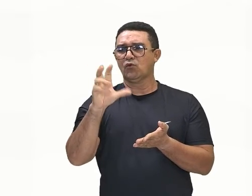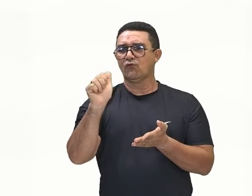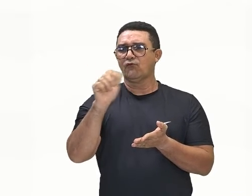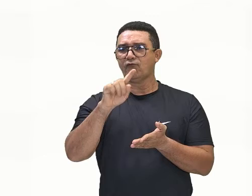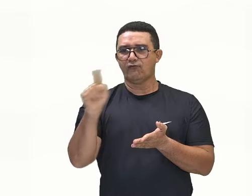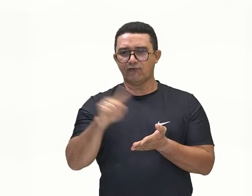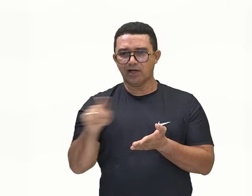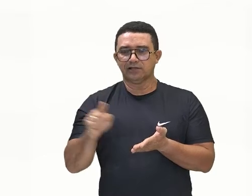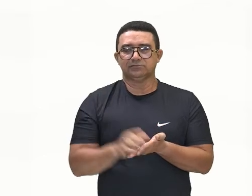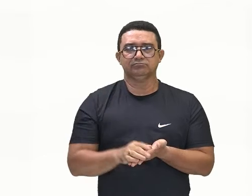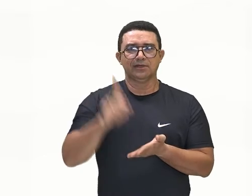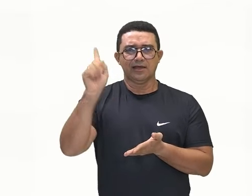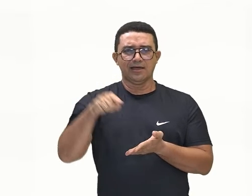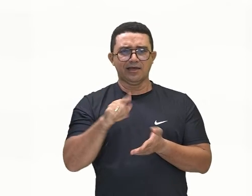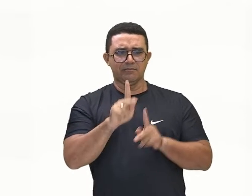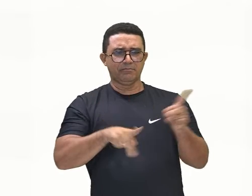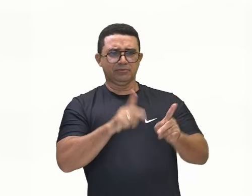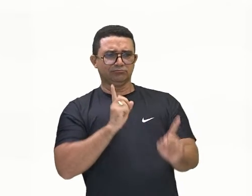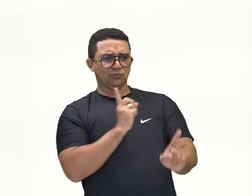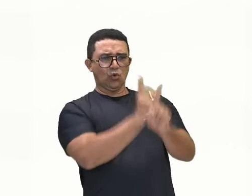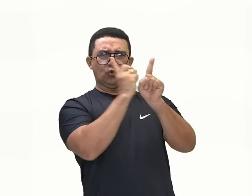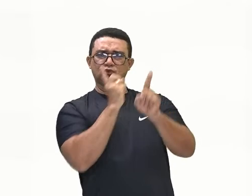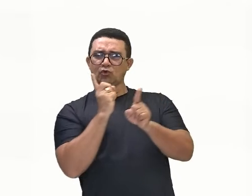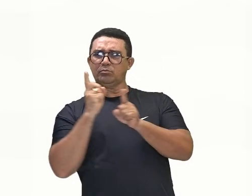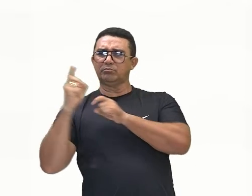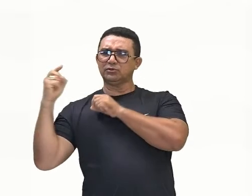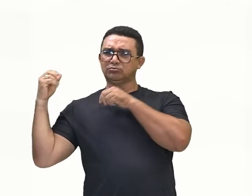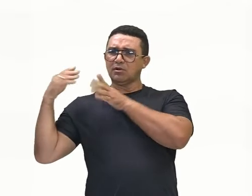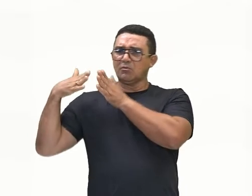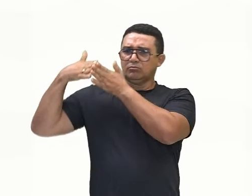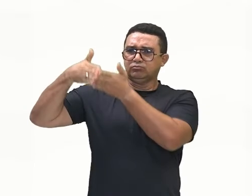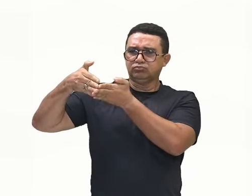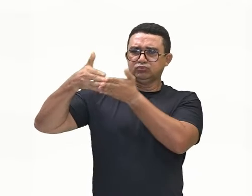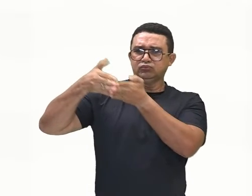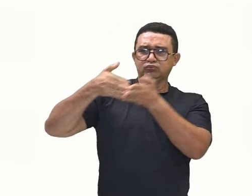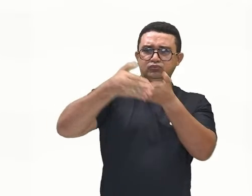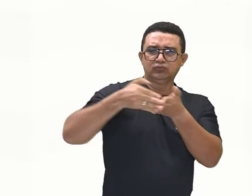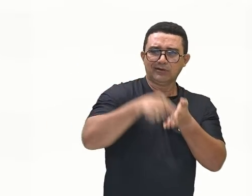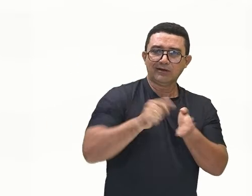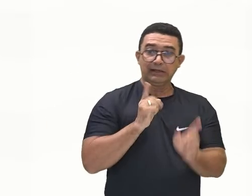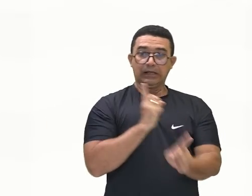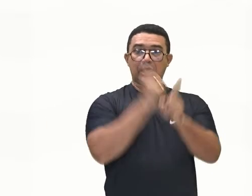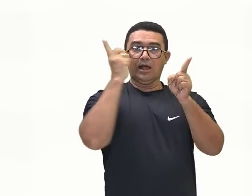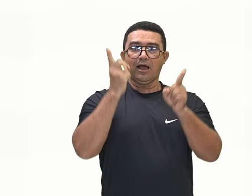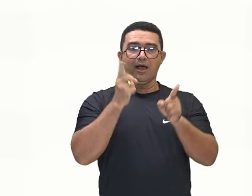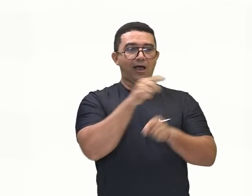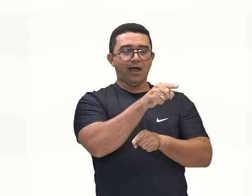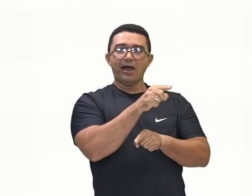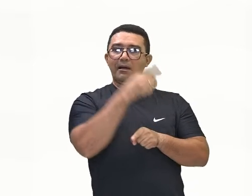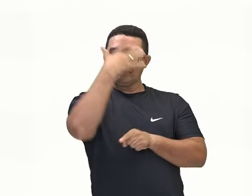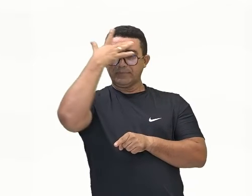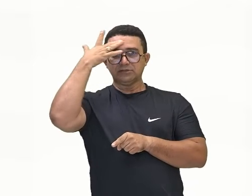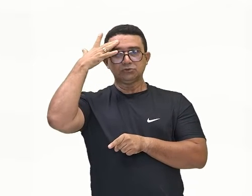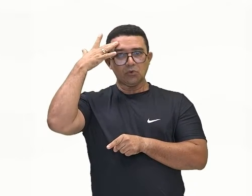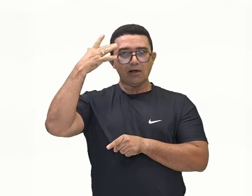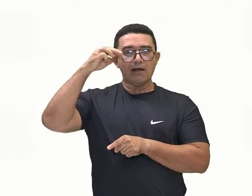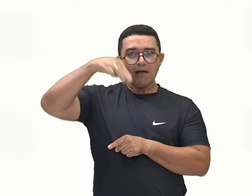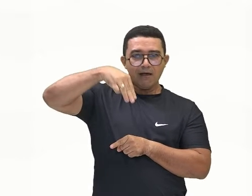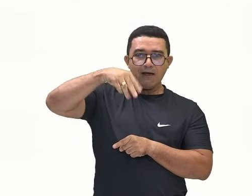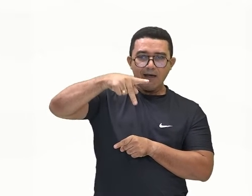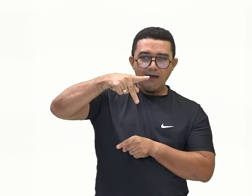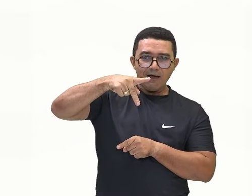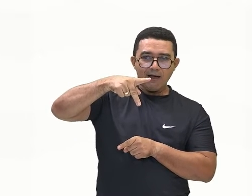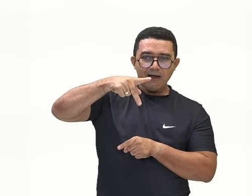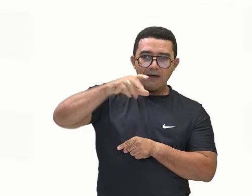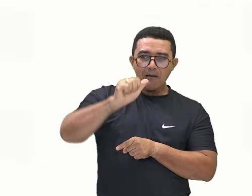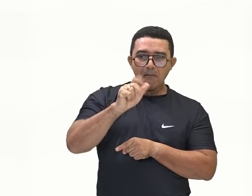população parda, ao ver os nossos indígenas. E hoje em dia, o IBGE vai definir pardo para a pessoa que